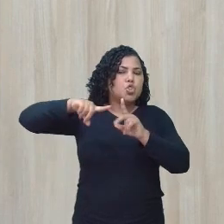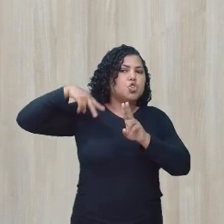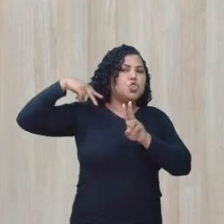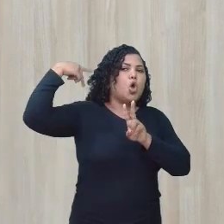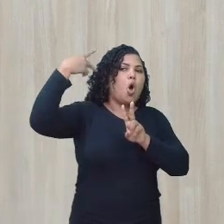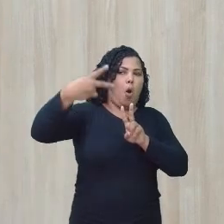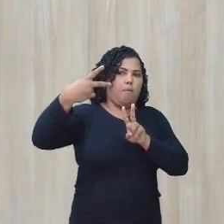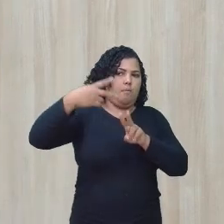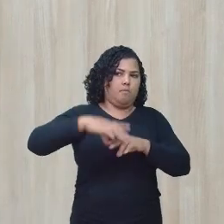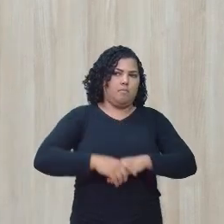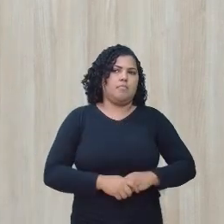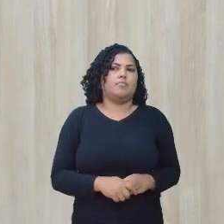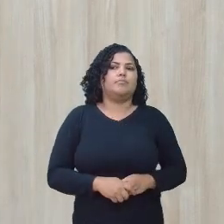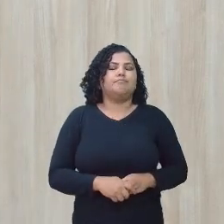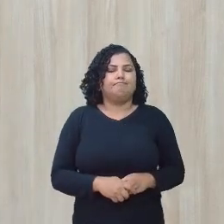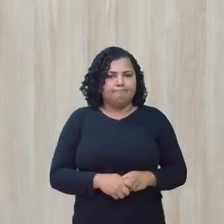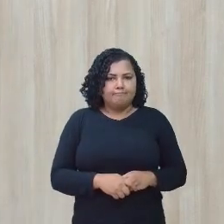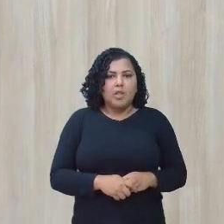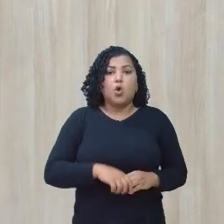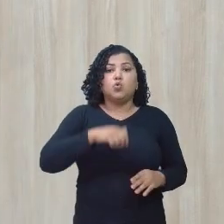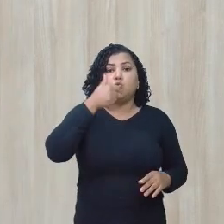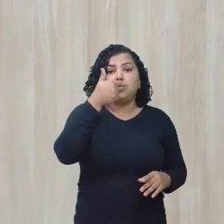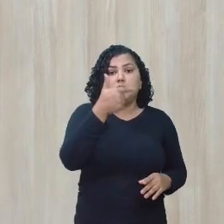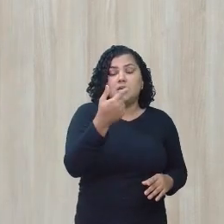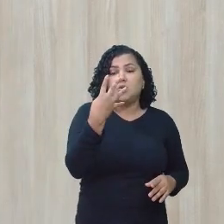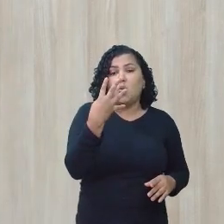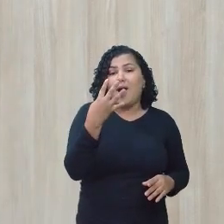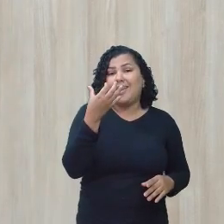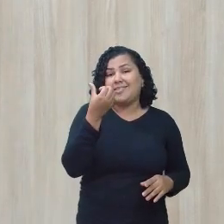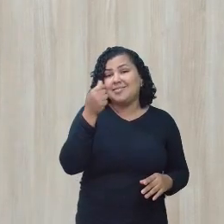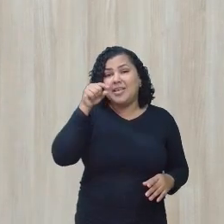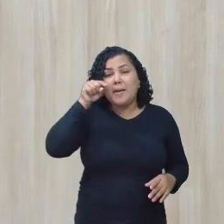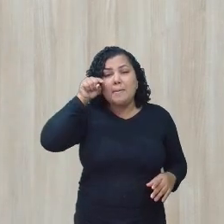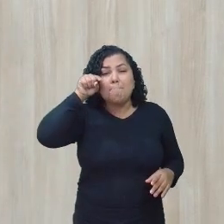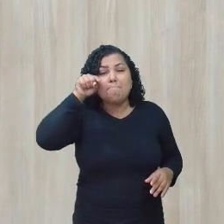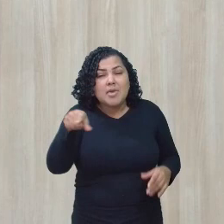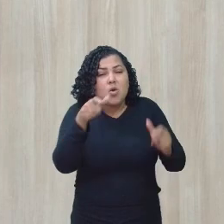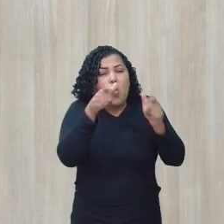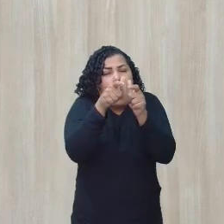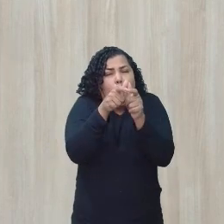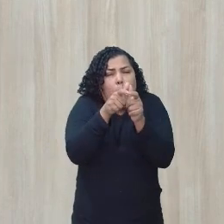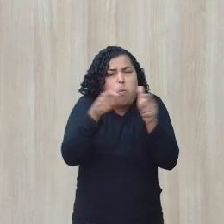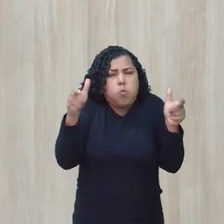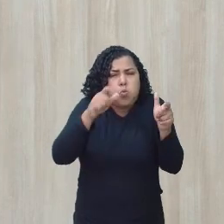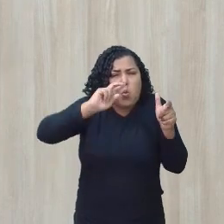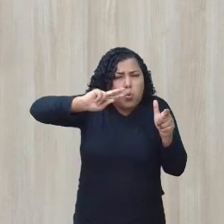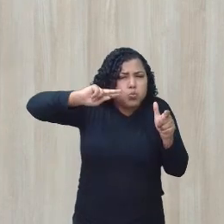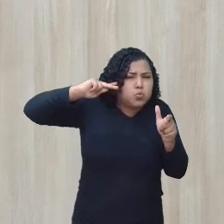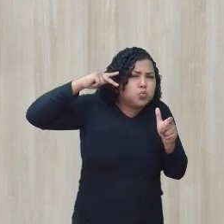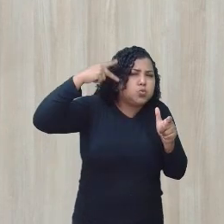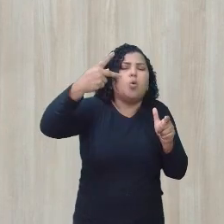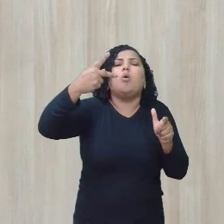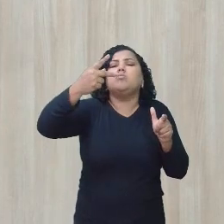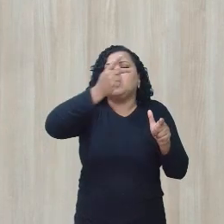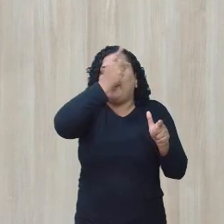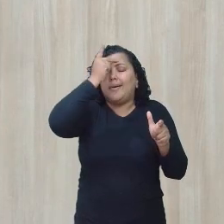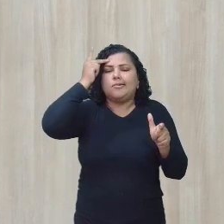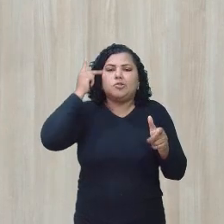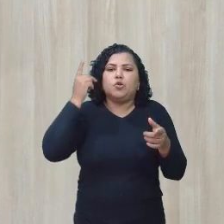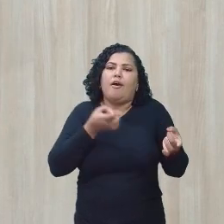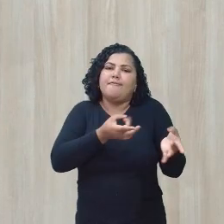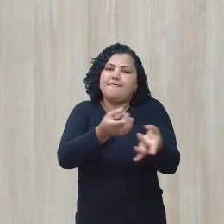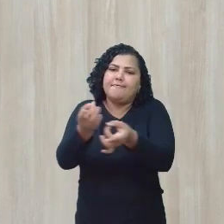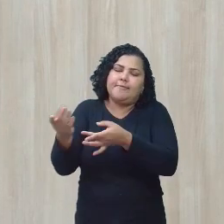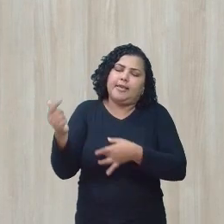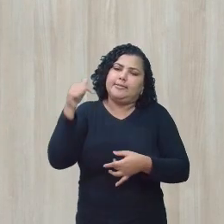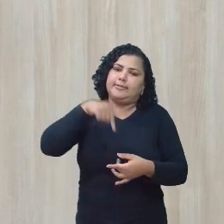246 mil. Então, é realmente um crescimento, né, o dobro, né, de pessoas comercializadas,